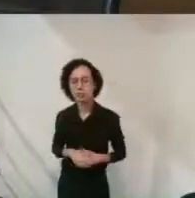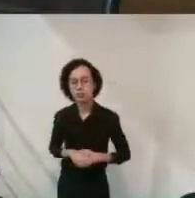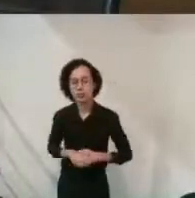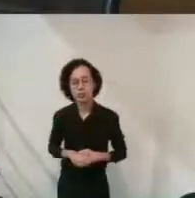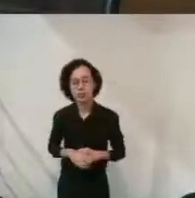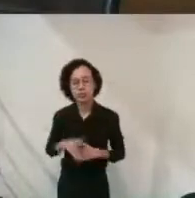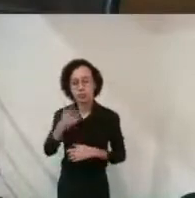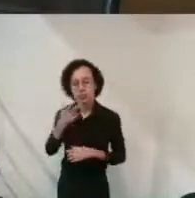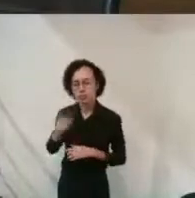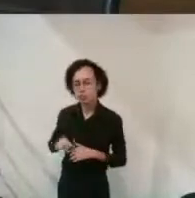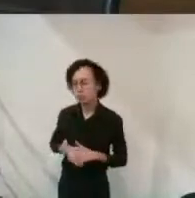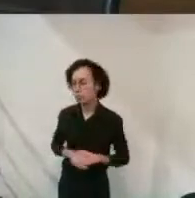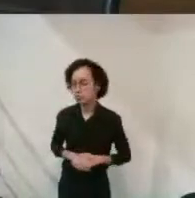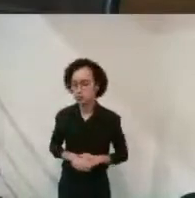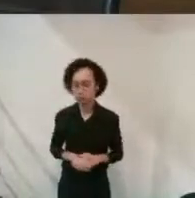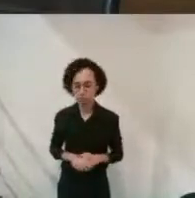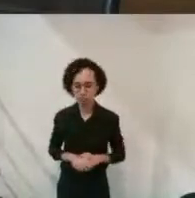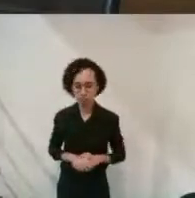sobre um assunto,